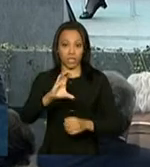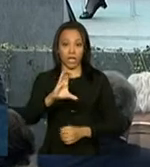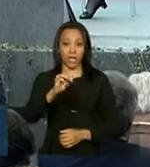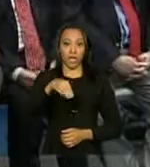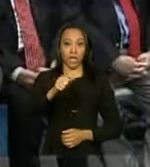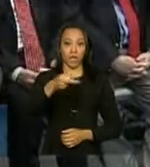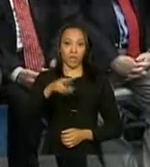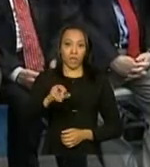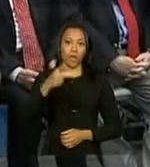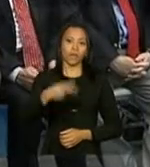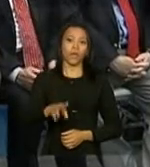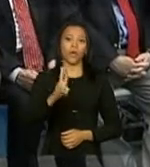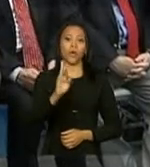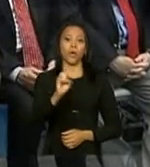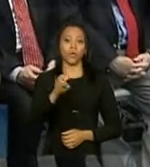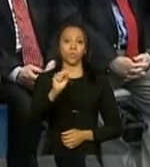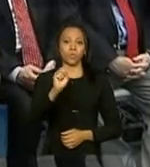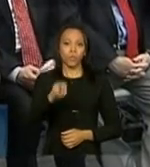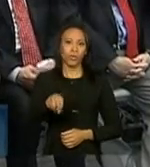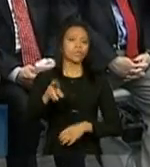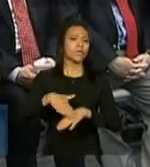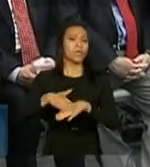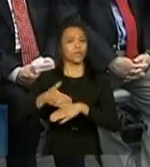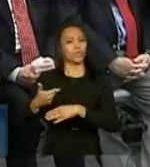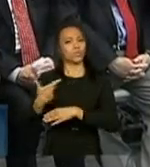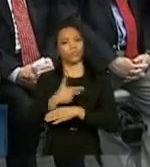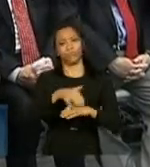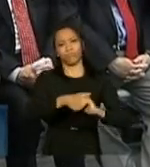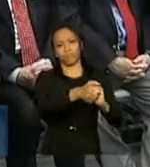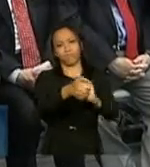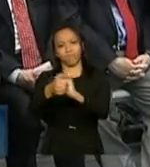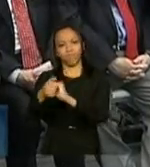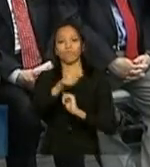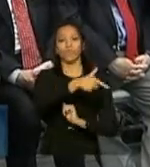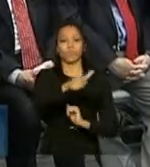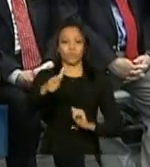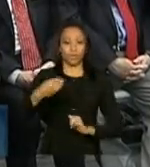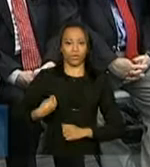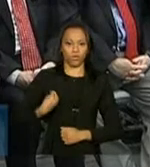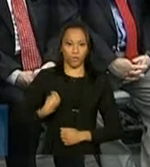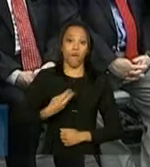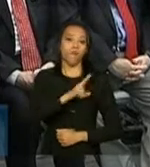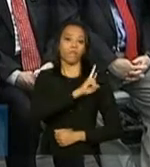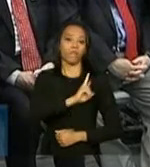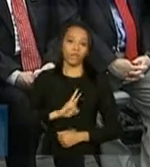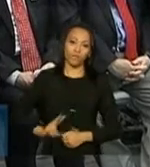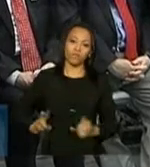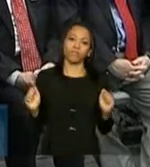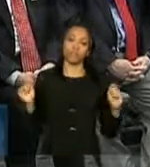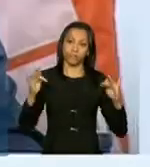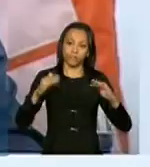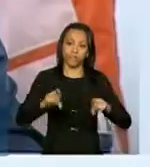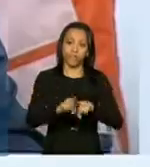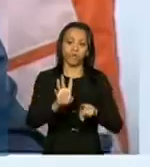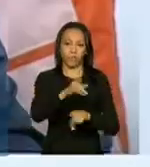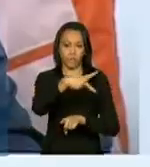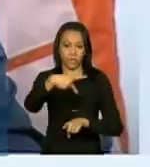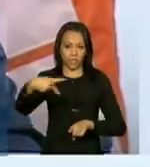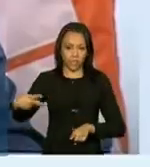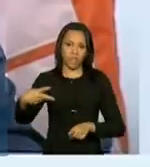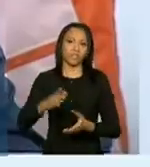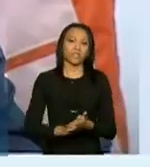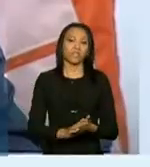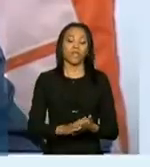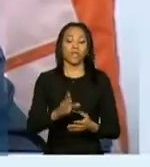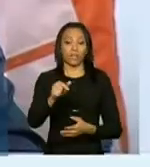Itajubá, vereador Robson Vaz, e na pessoa dele, os senhores vereadores. Me permito cumprimentar também o presidente em exercício da Federação